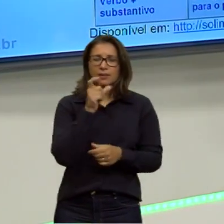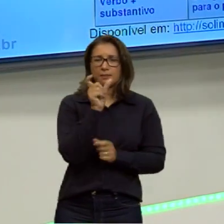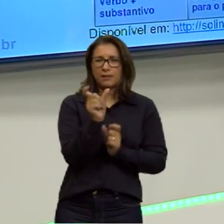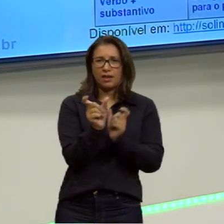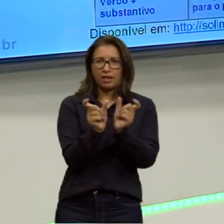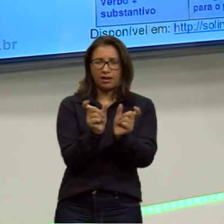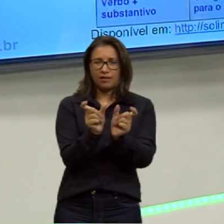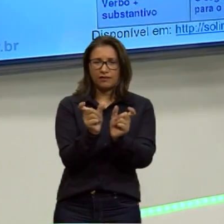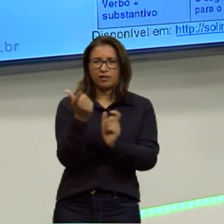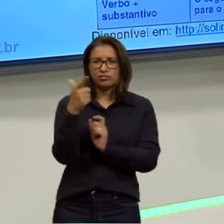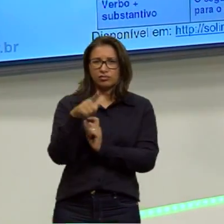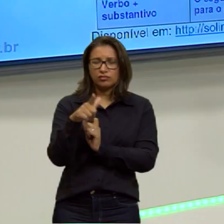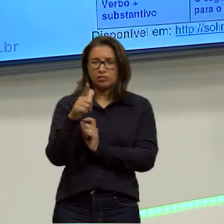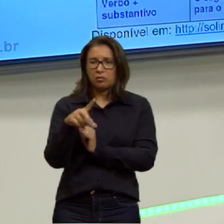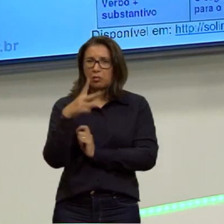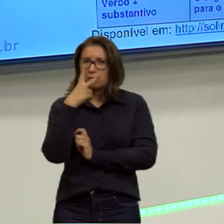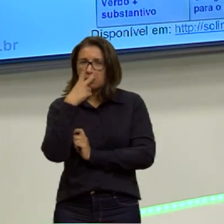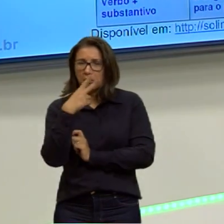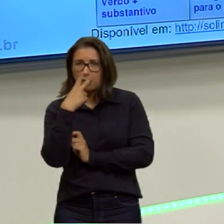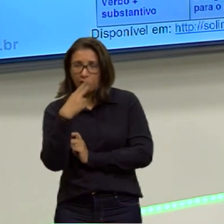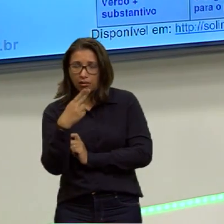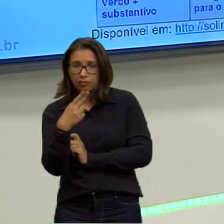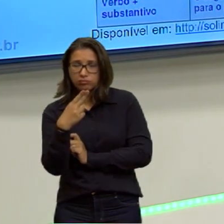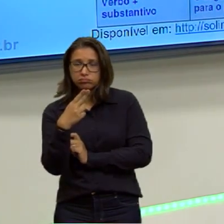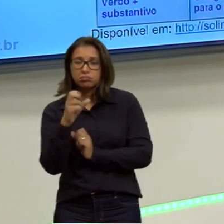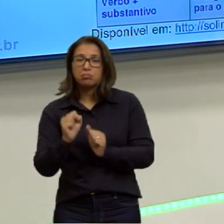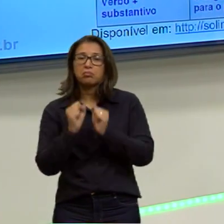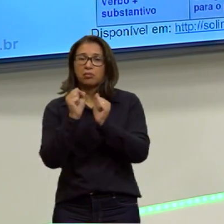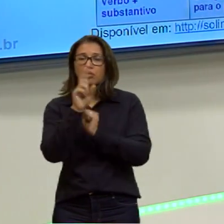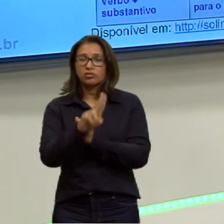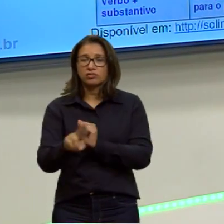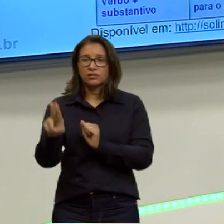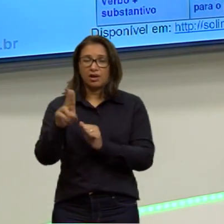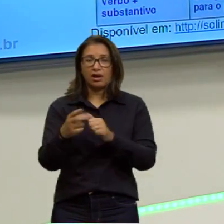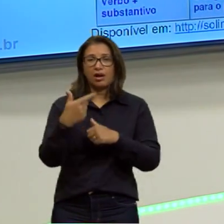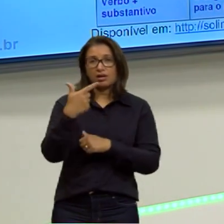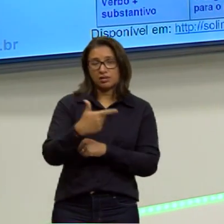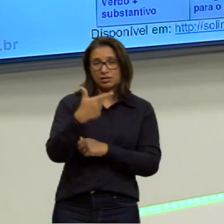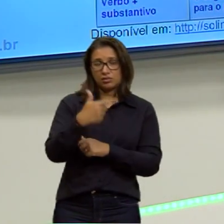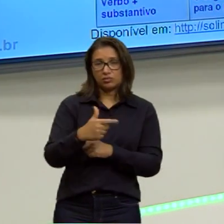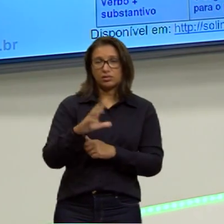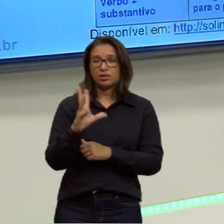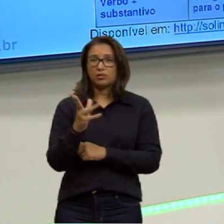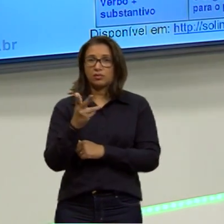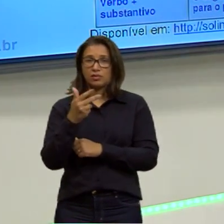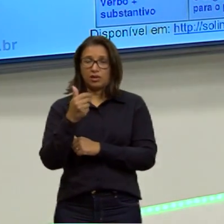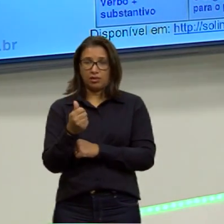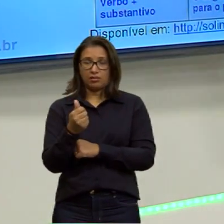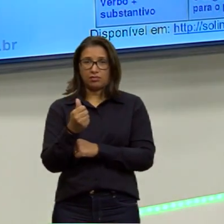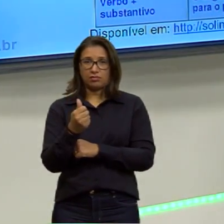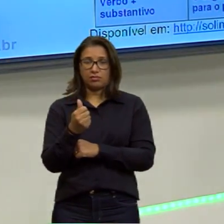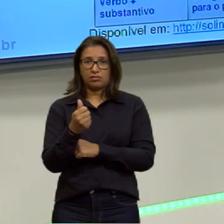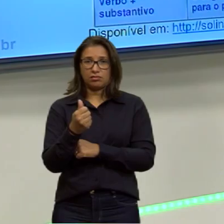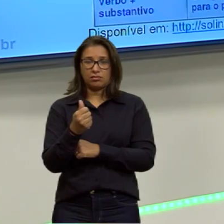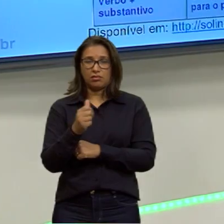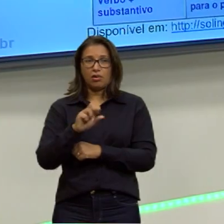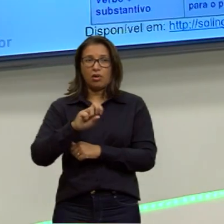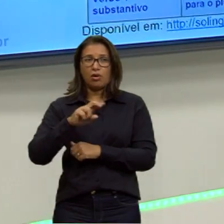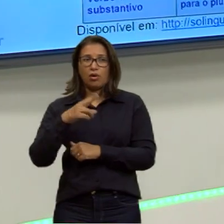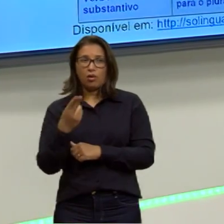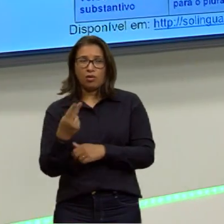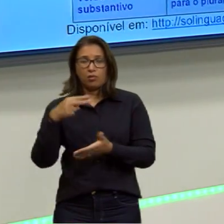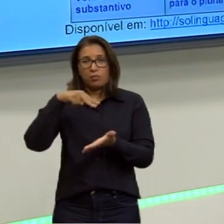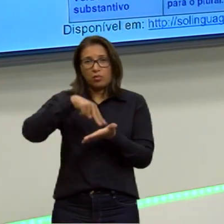ou semelhantes a gente vai colocar a segunda no plural pula-pula pula-pula ou no caso uma palavra